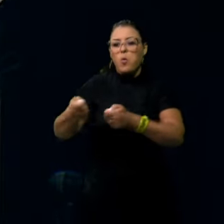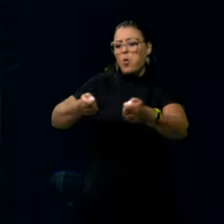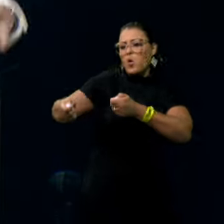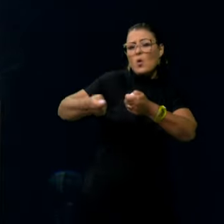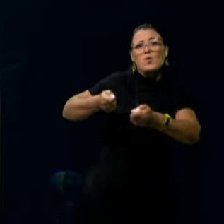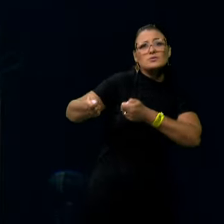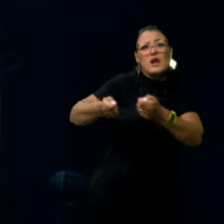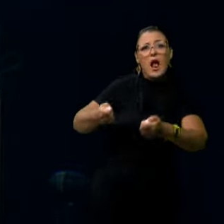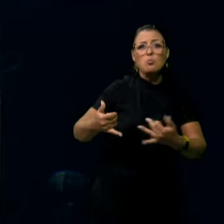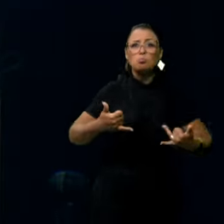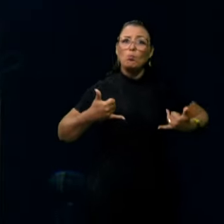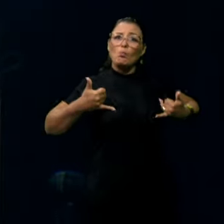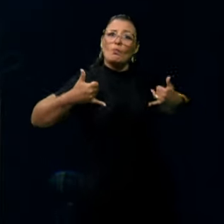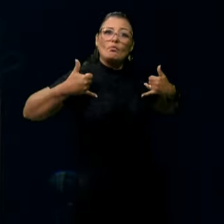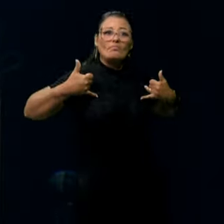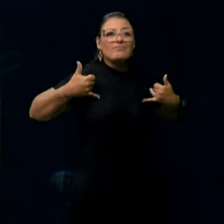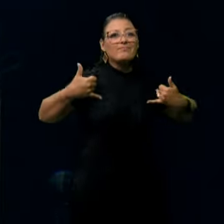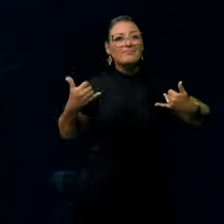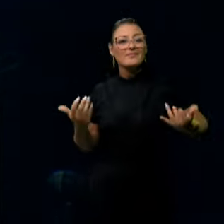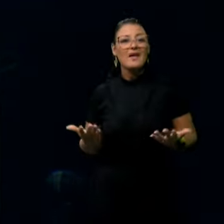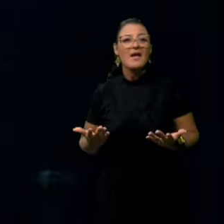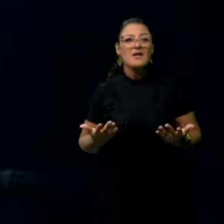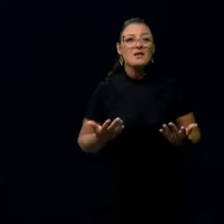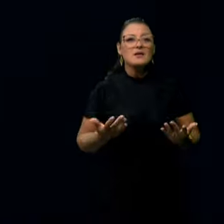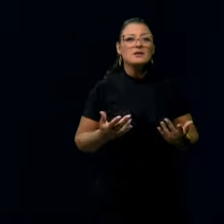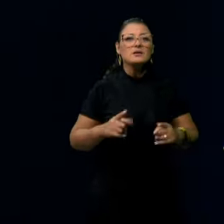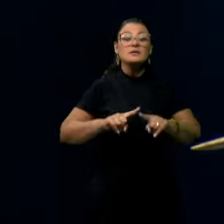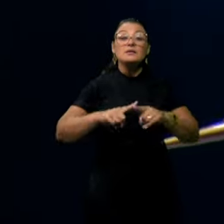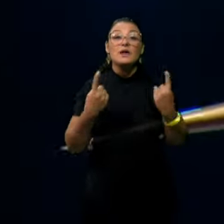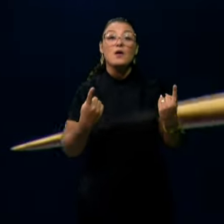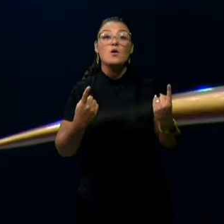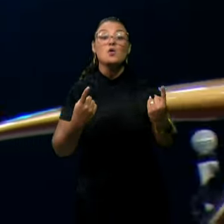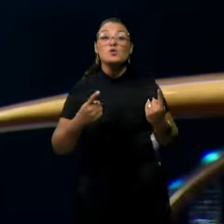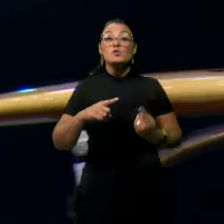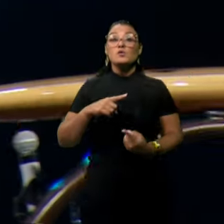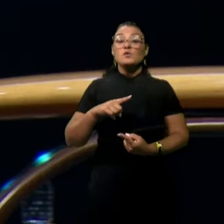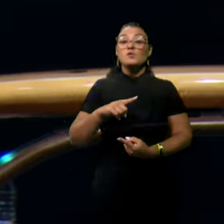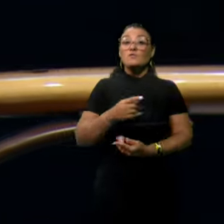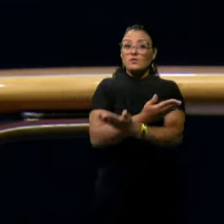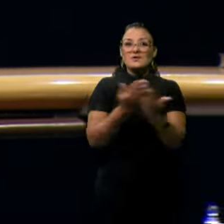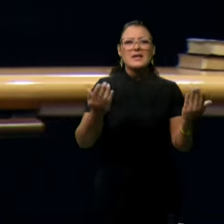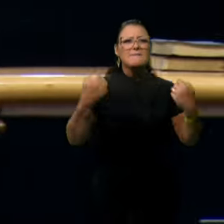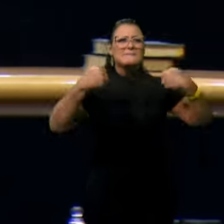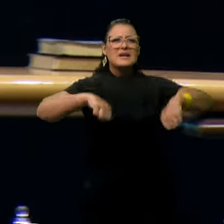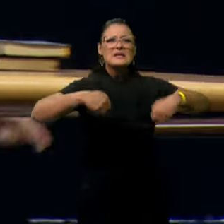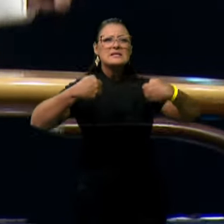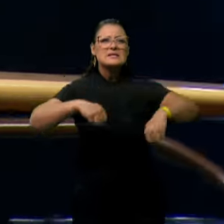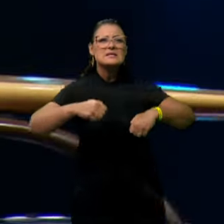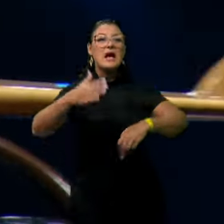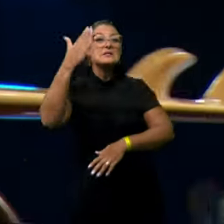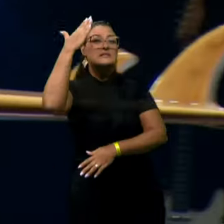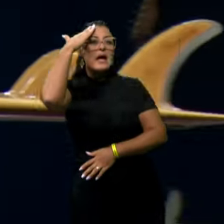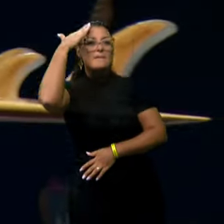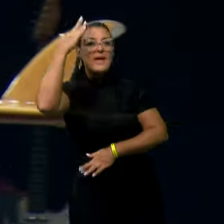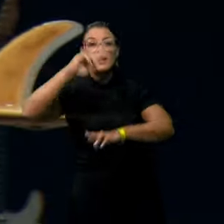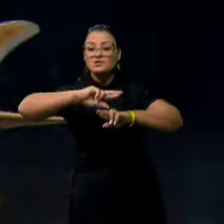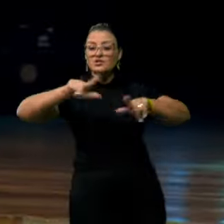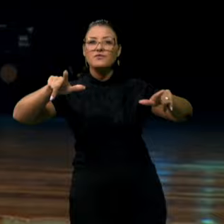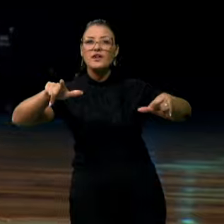orgulhosos Então você tem que diferenciar nossa vida se o que vocês